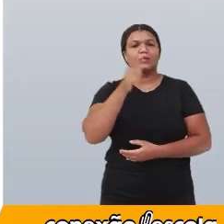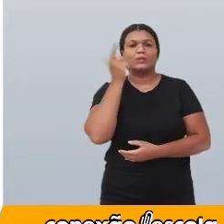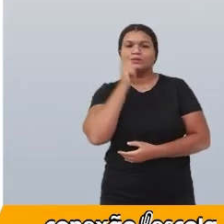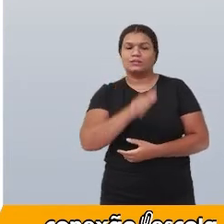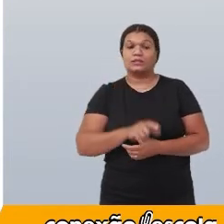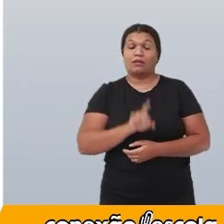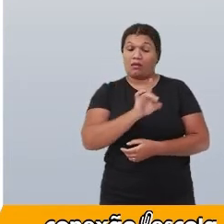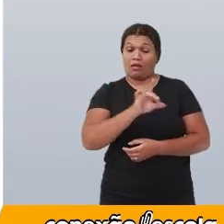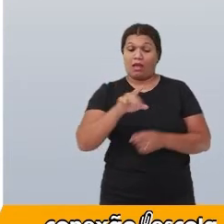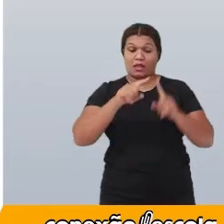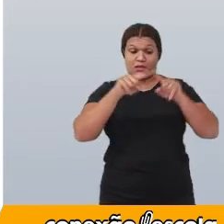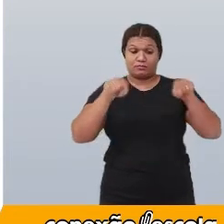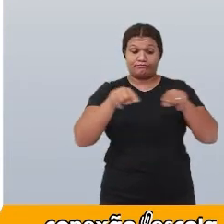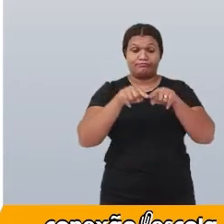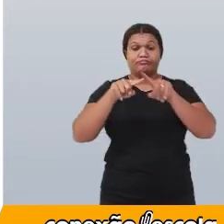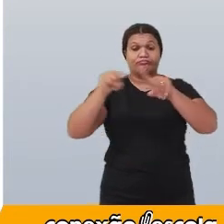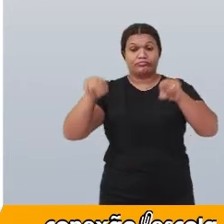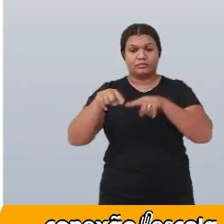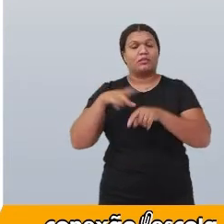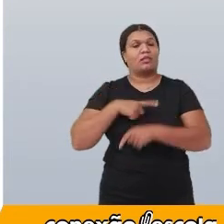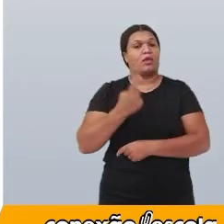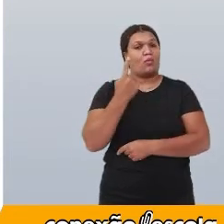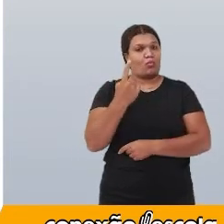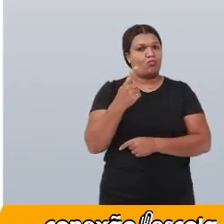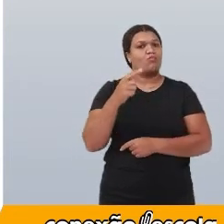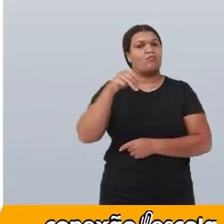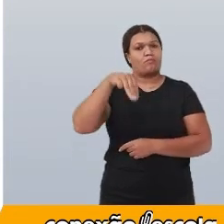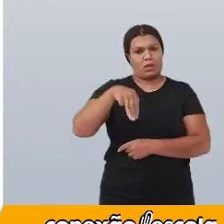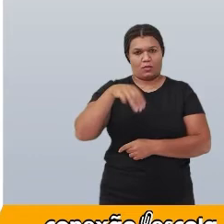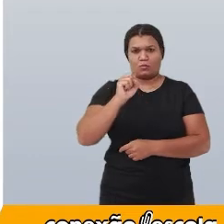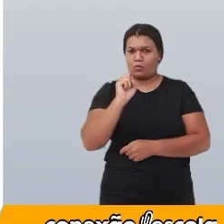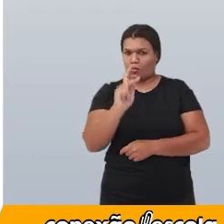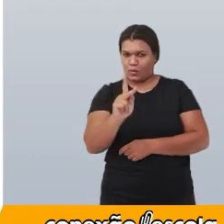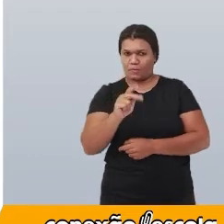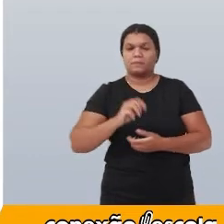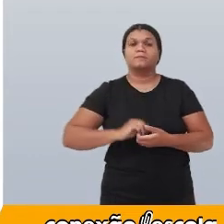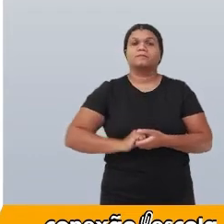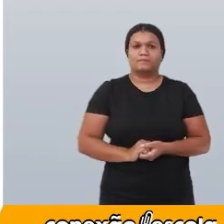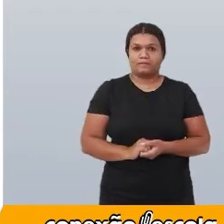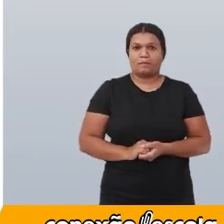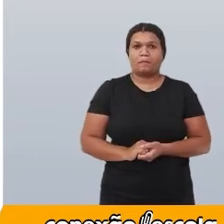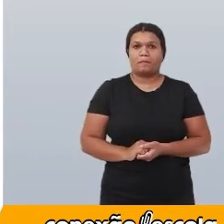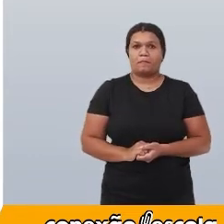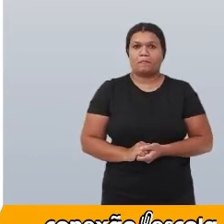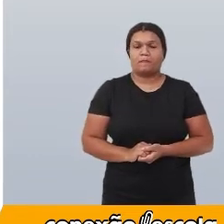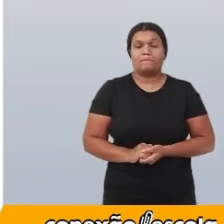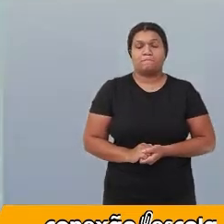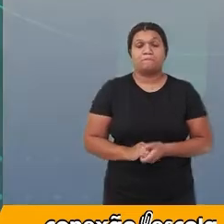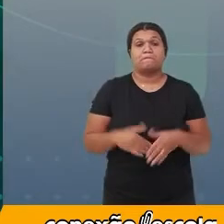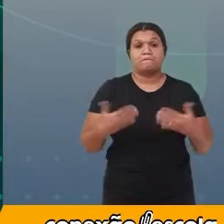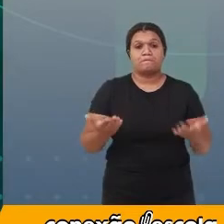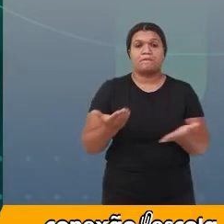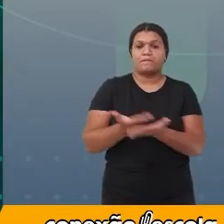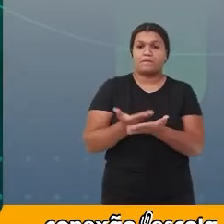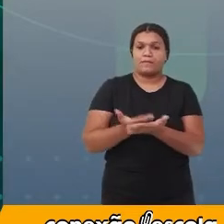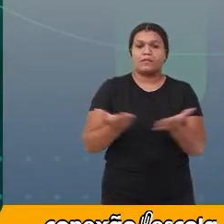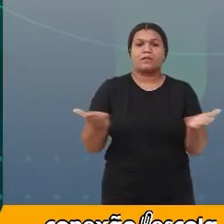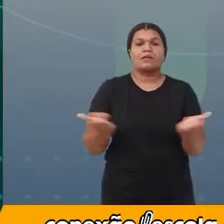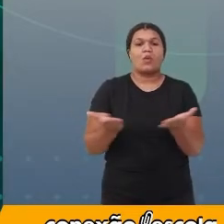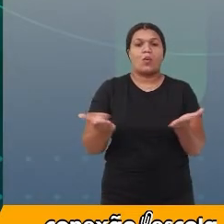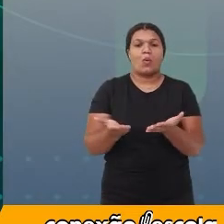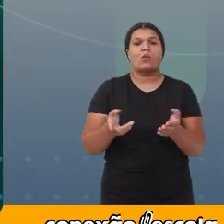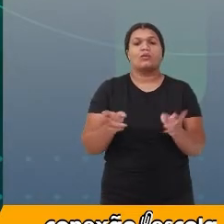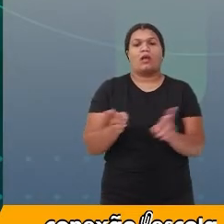cada quadrinho desse tem 1 metro, certo? Bom, a nossa aula de